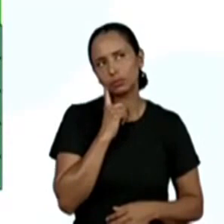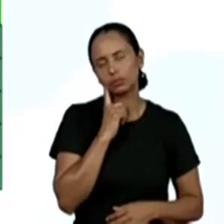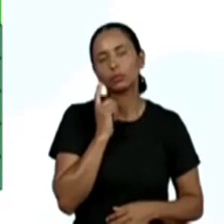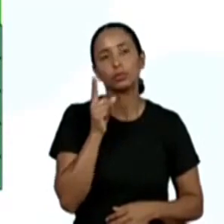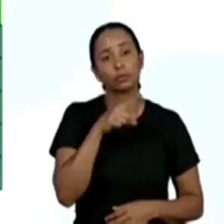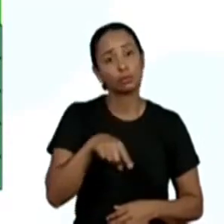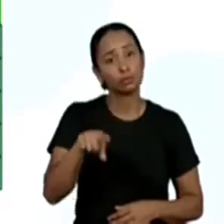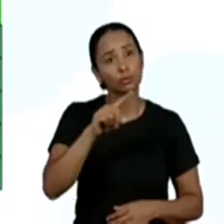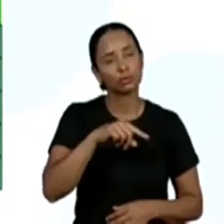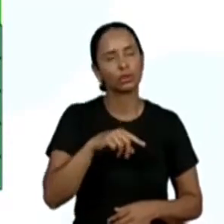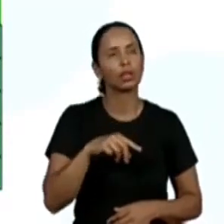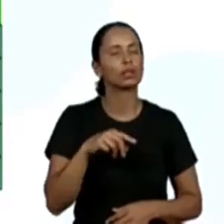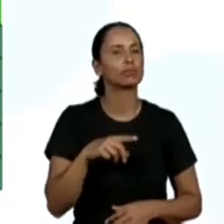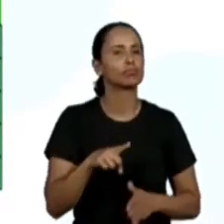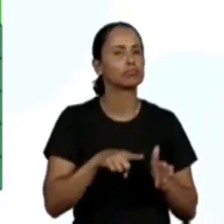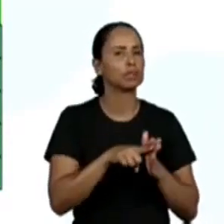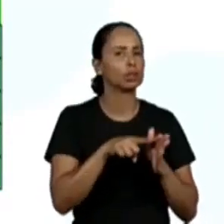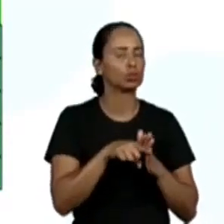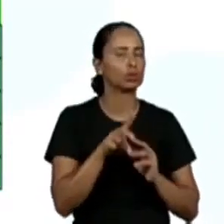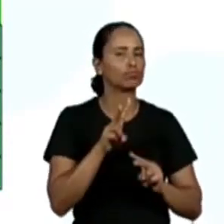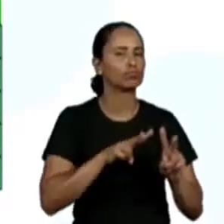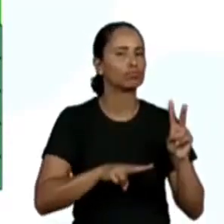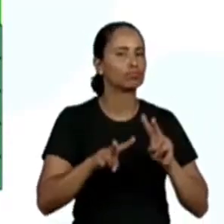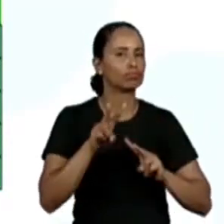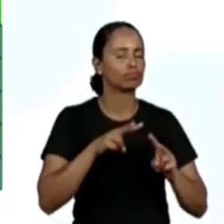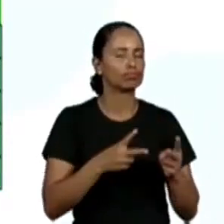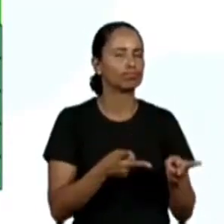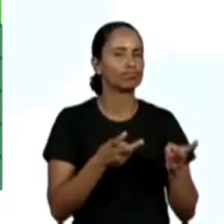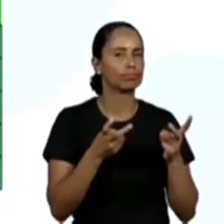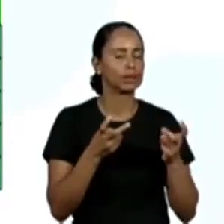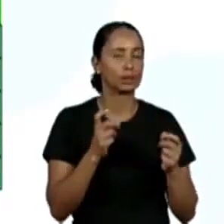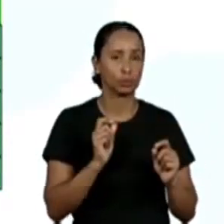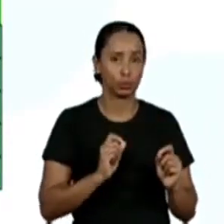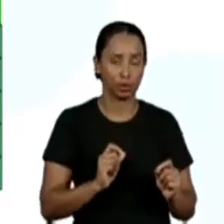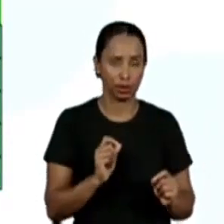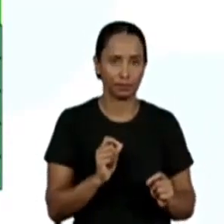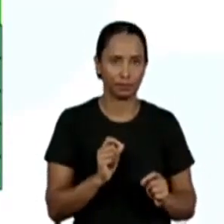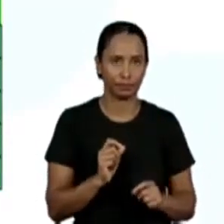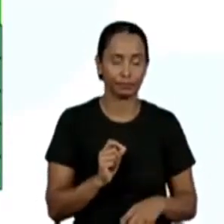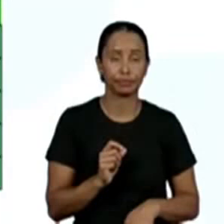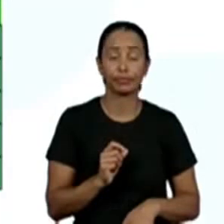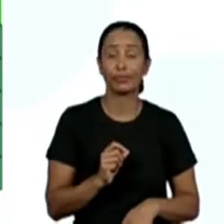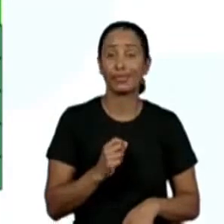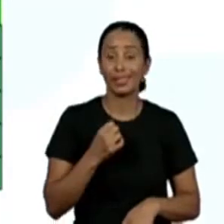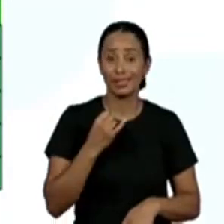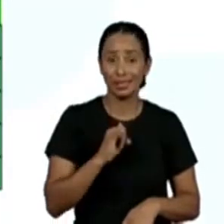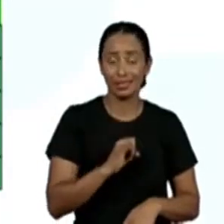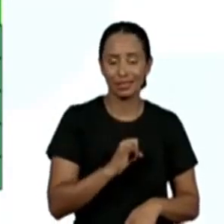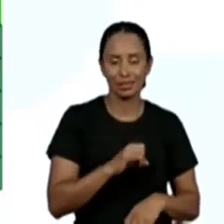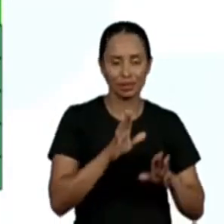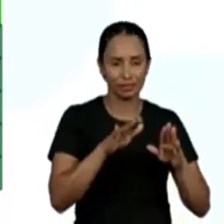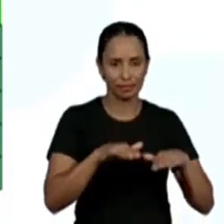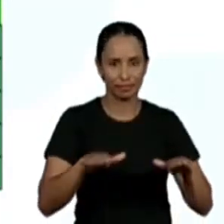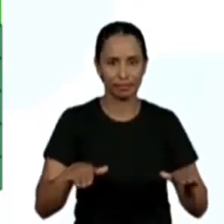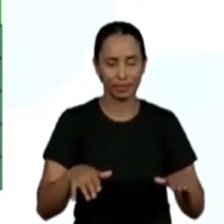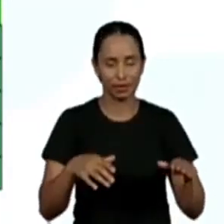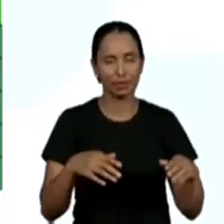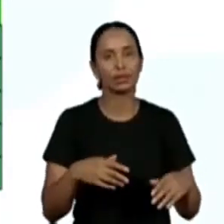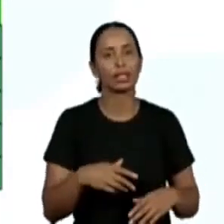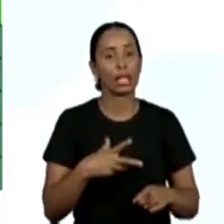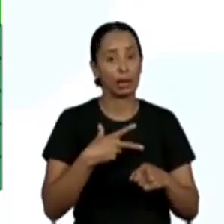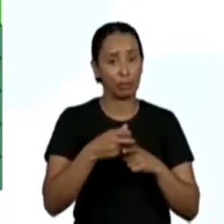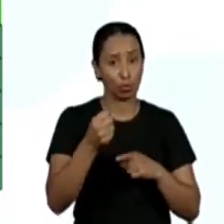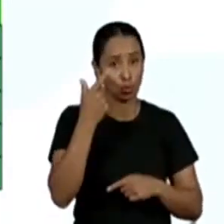analisando essa pergunta, eu tenho o seguinte, ó. Vence o desafio quem escreveu o